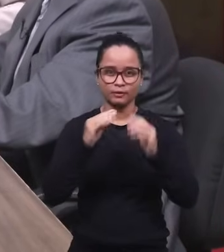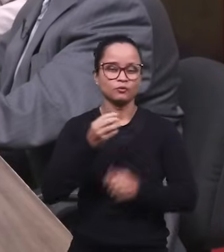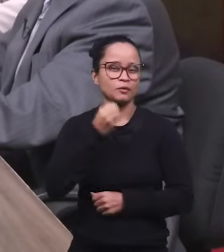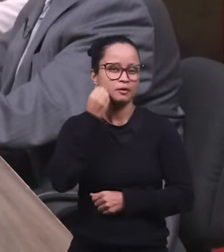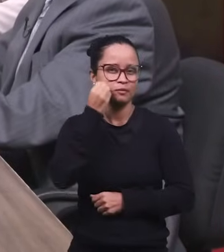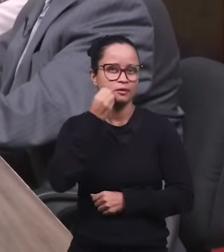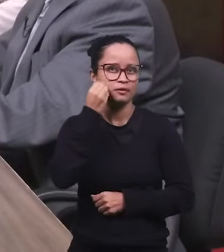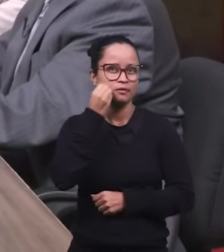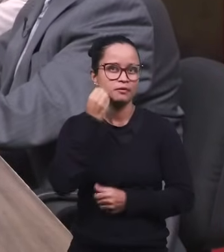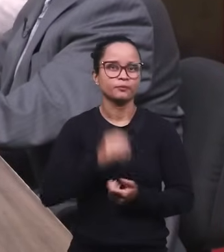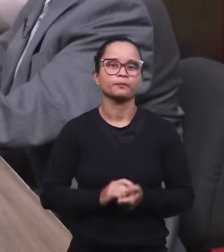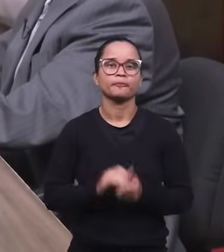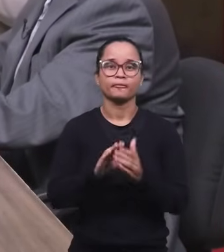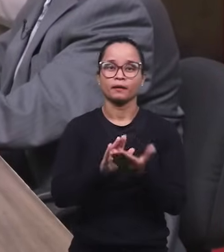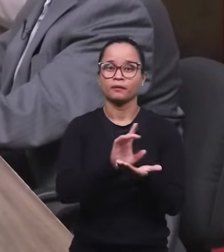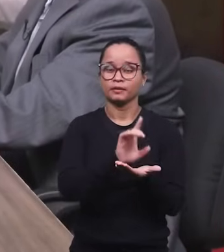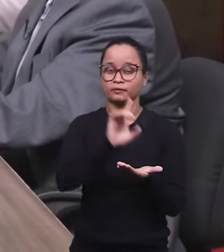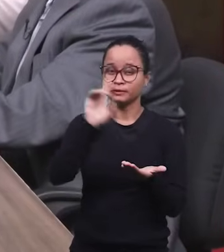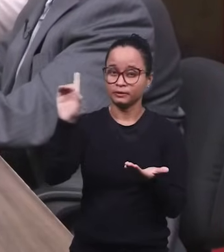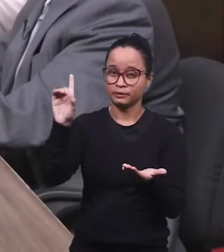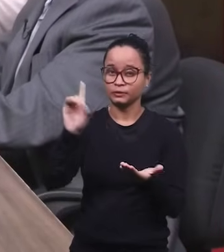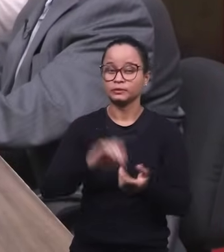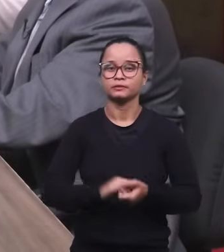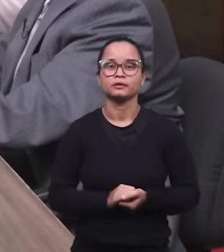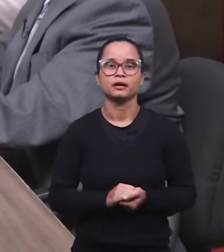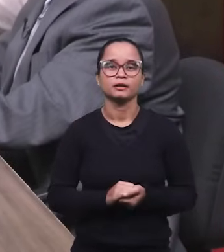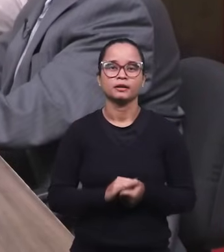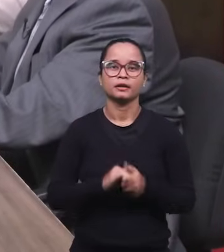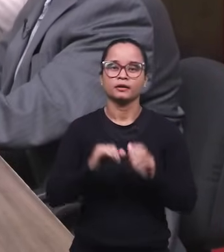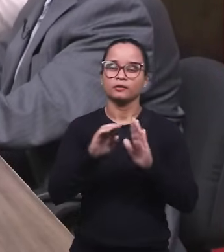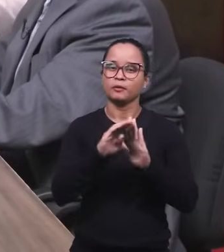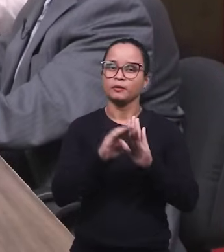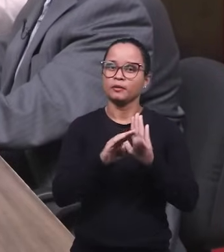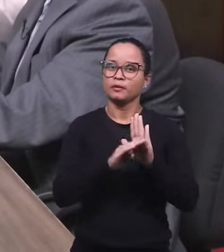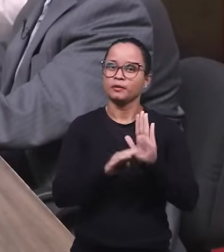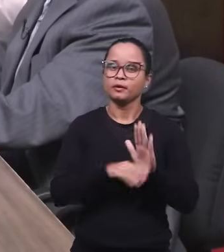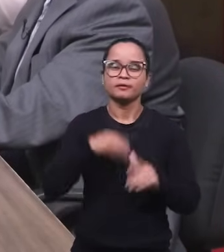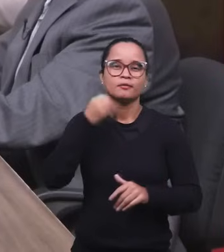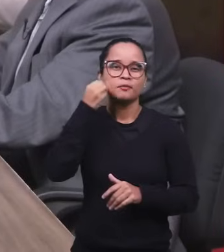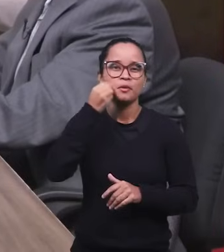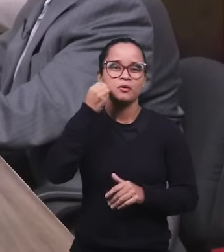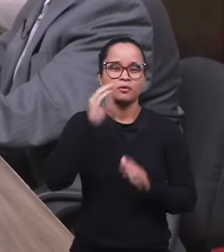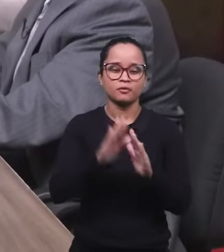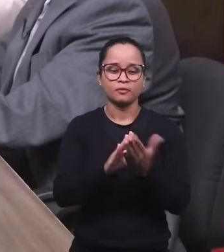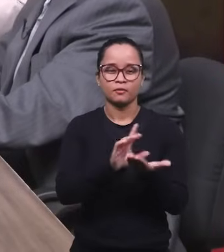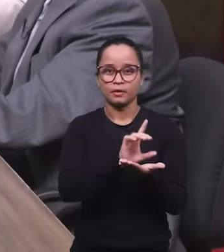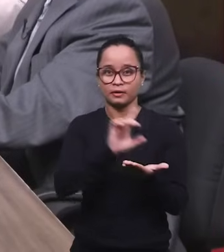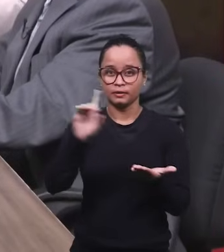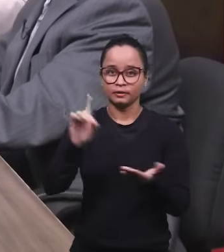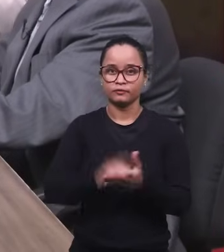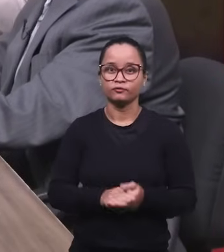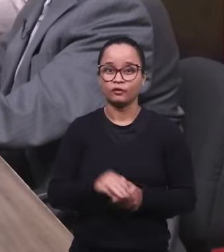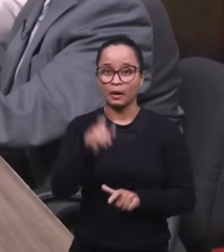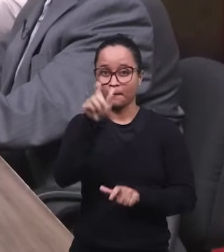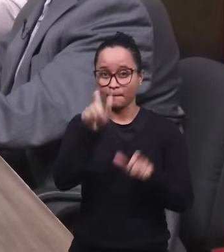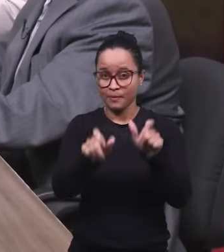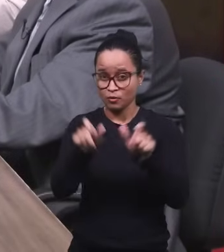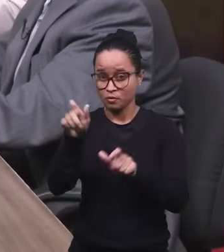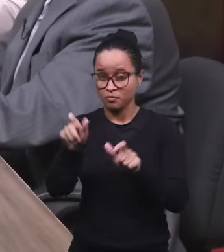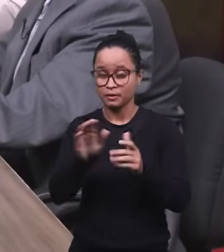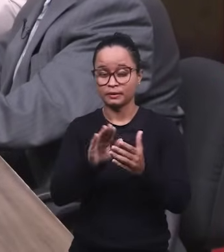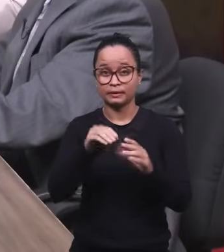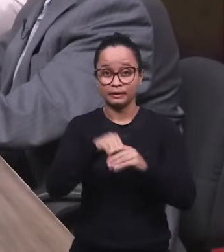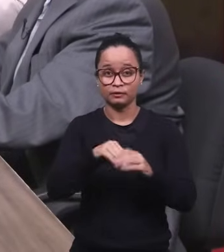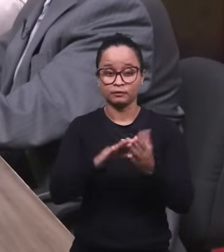lar, sobre a experiência, sobre experiências bíblicas. É uma sequência de programas de experiências bíblicas, de